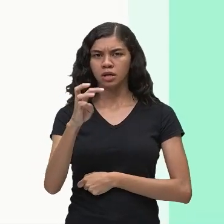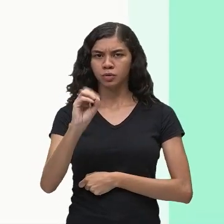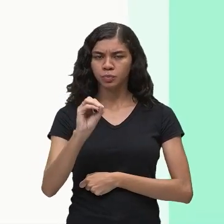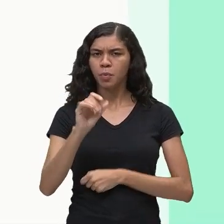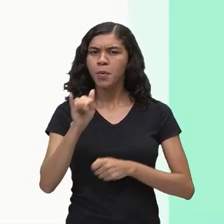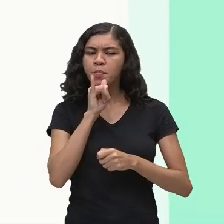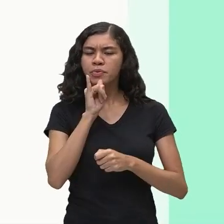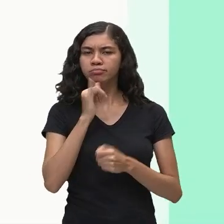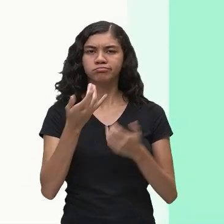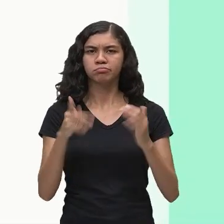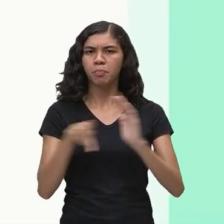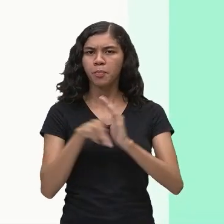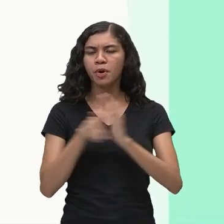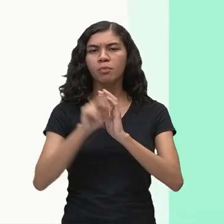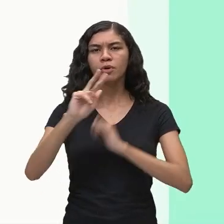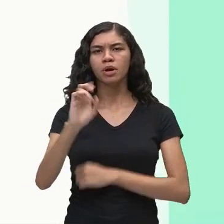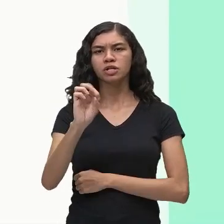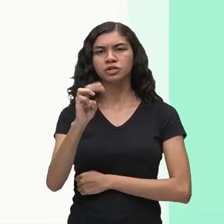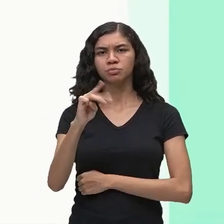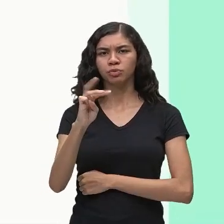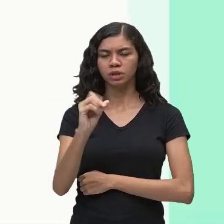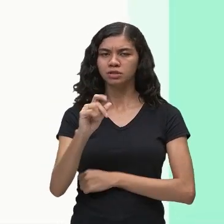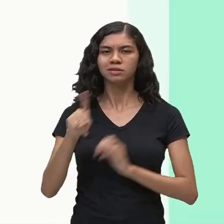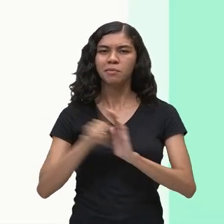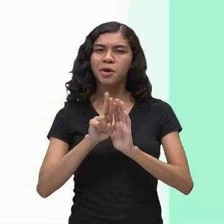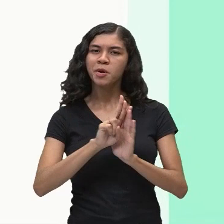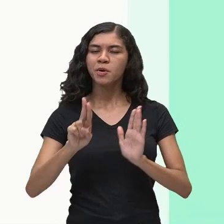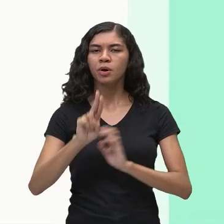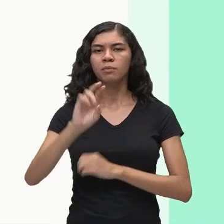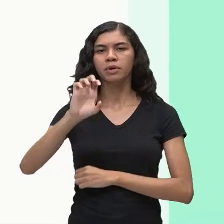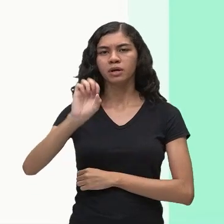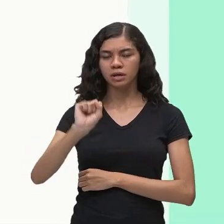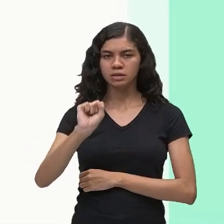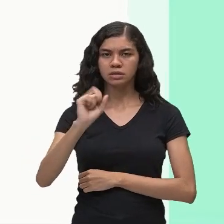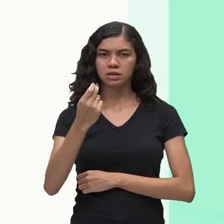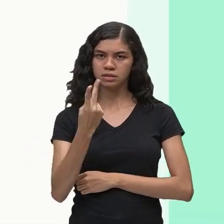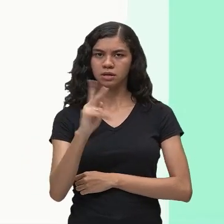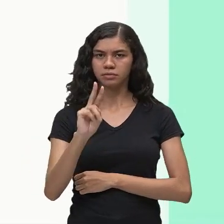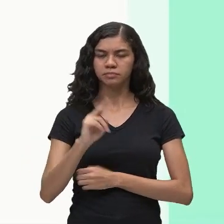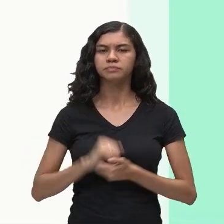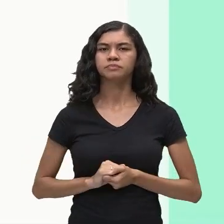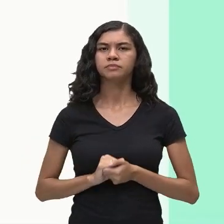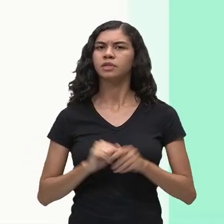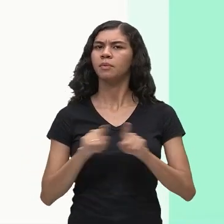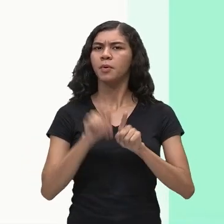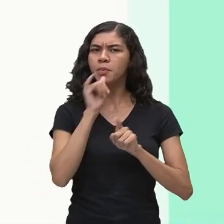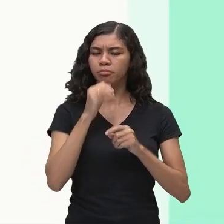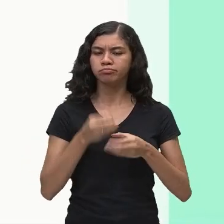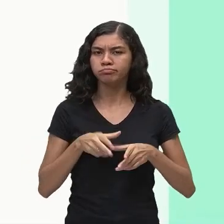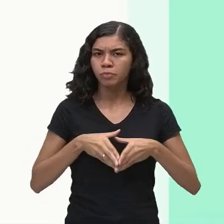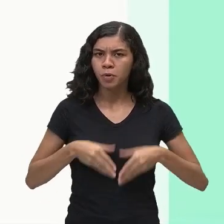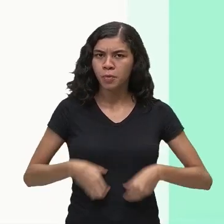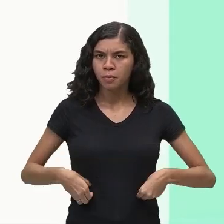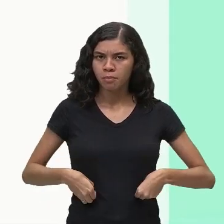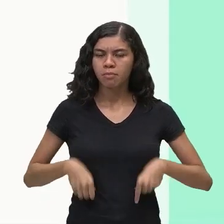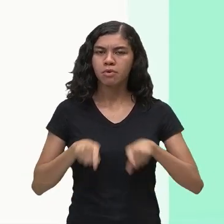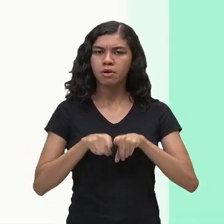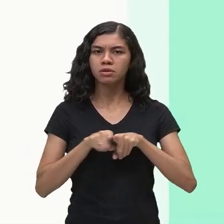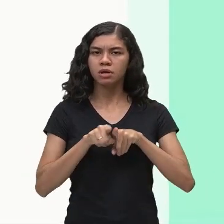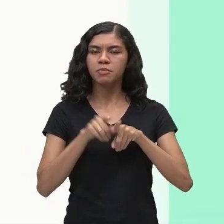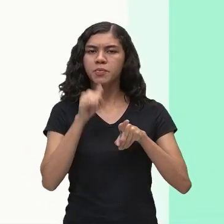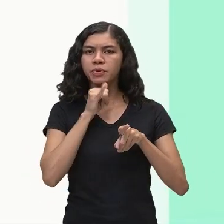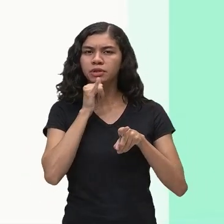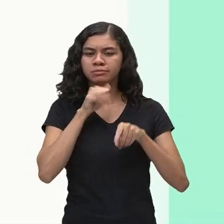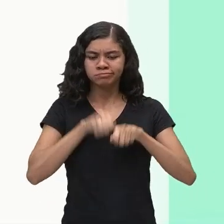de FSH. Estimula o desenvolvimento dos folículos nos ovários e induz a secreção de